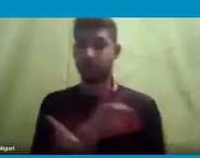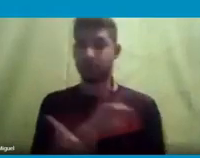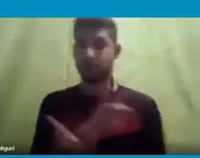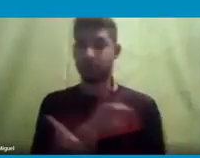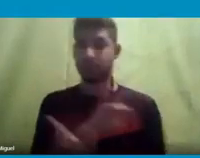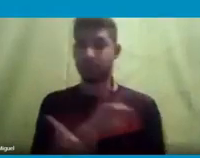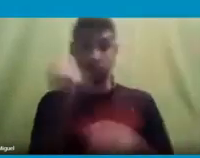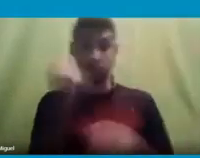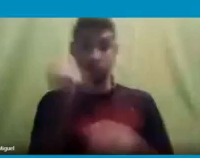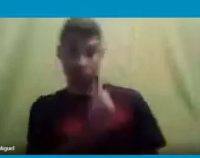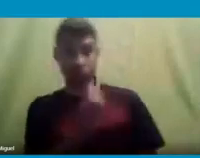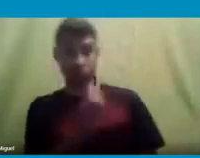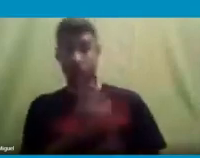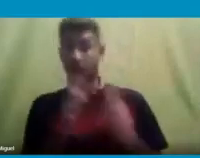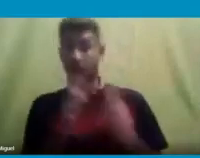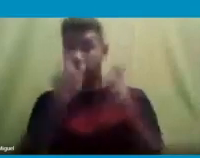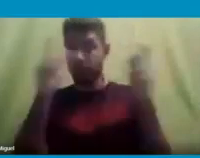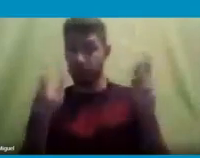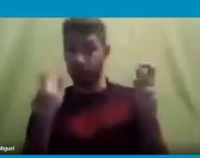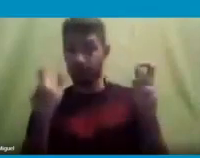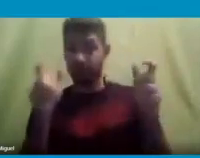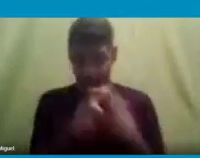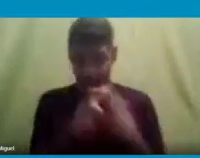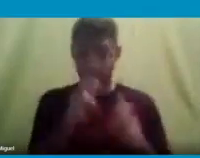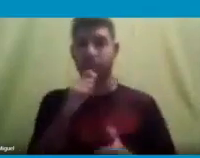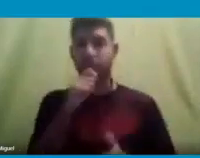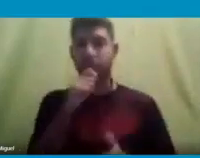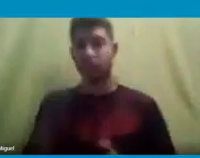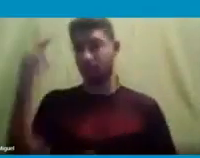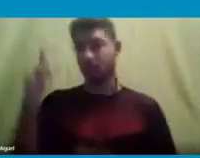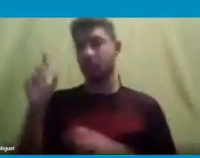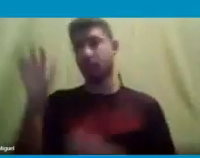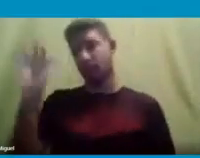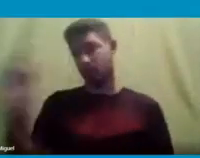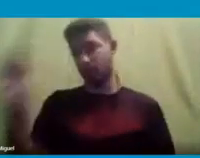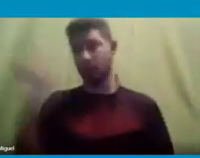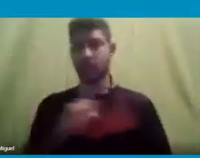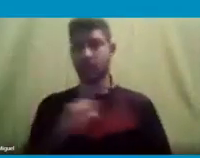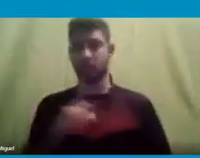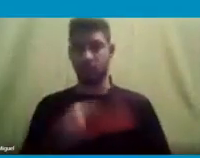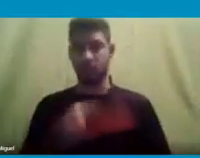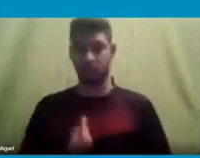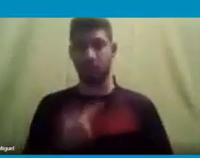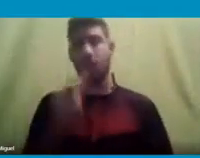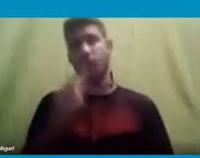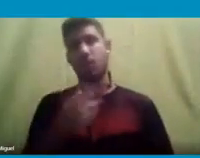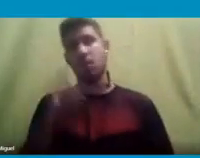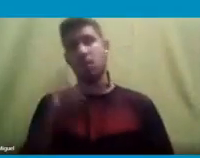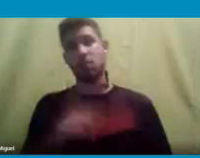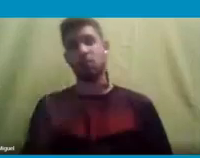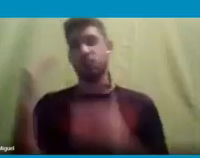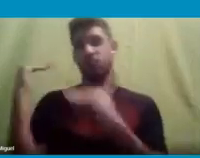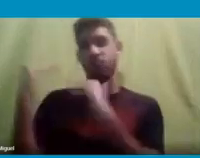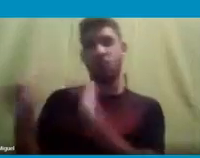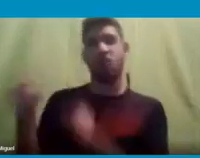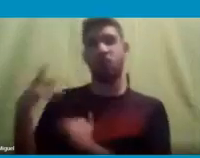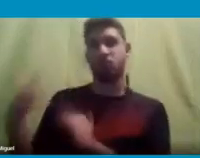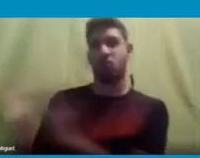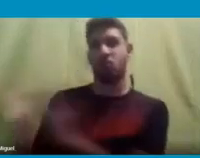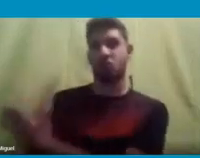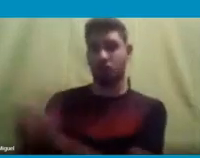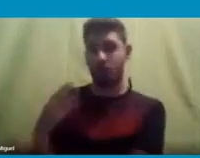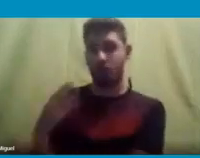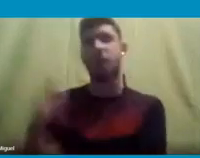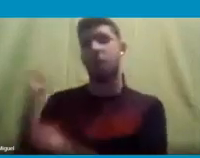muito pouco. E também no Legislativo Federal. Então, por mais que eu discorde de alguns pontos que o